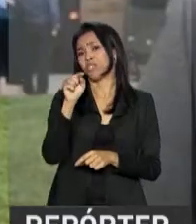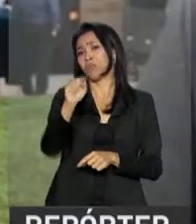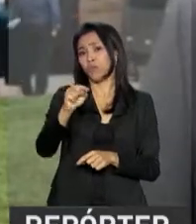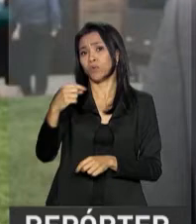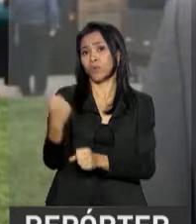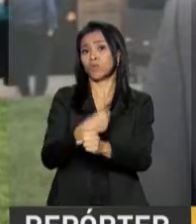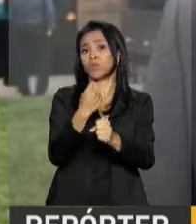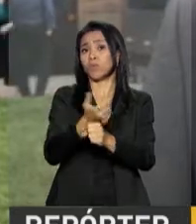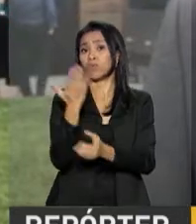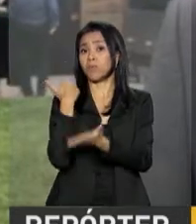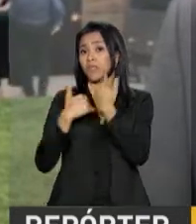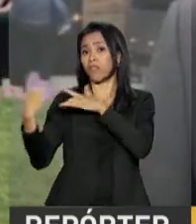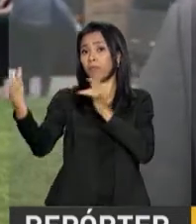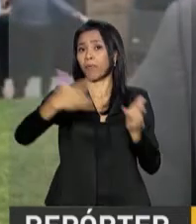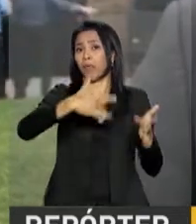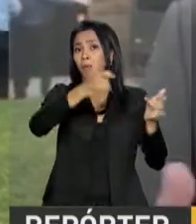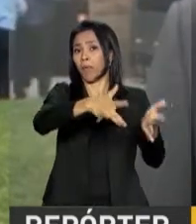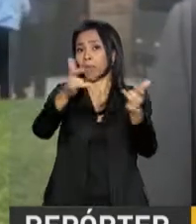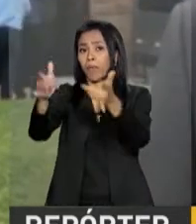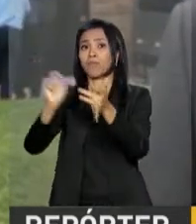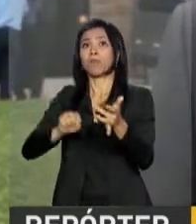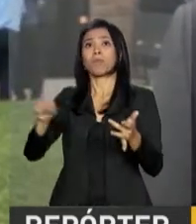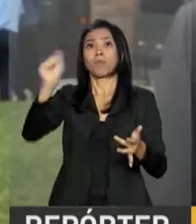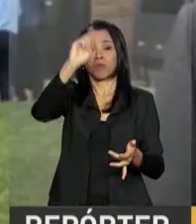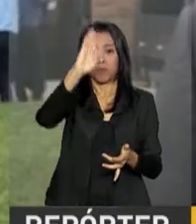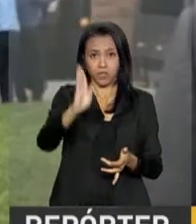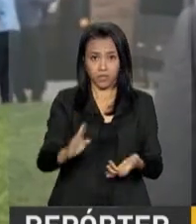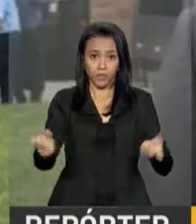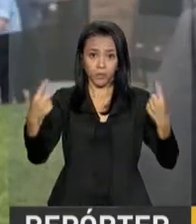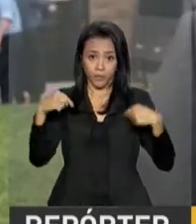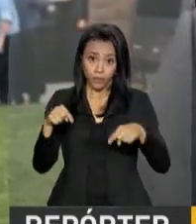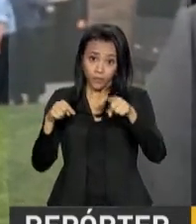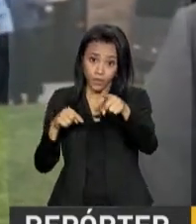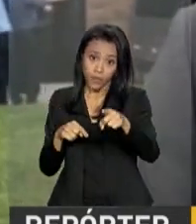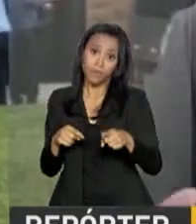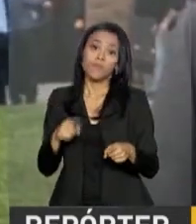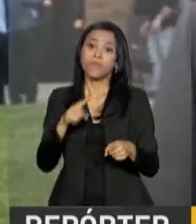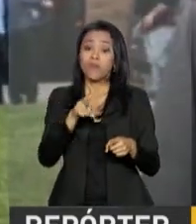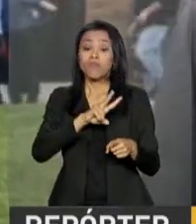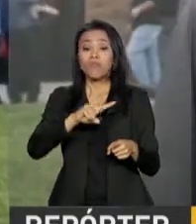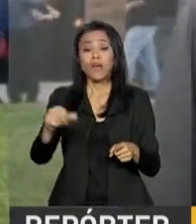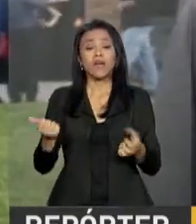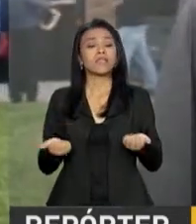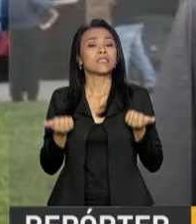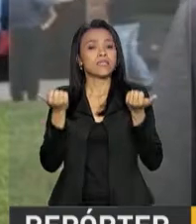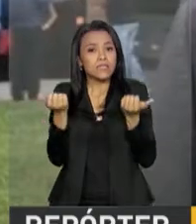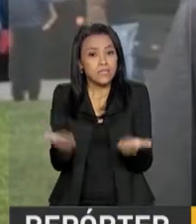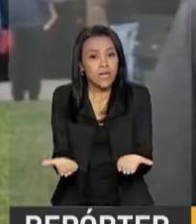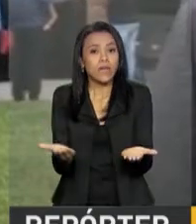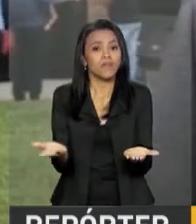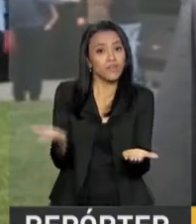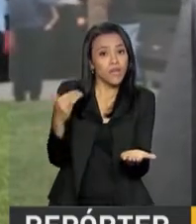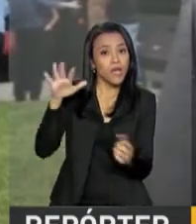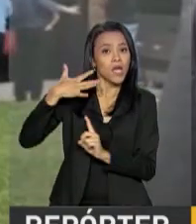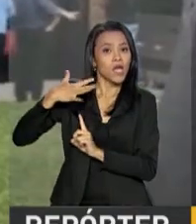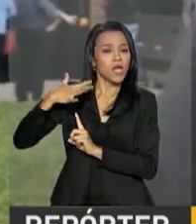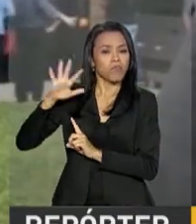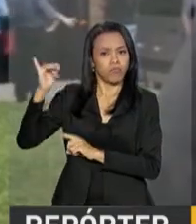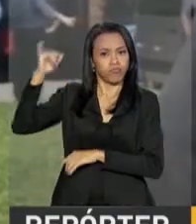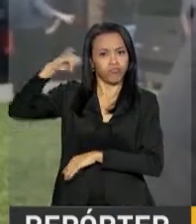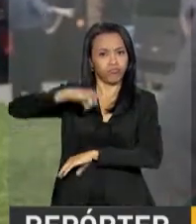obra que vai integrar o estado do acre com todo o brasil né é possibilita que pouse aeronaves internacionais